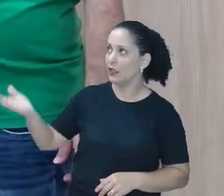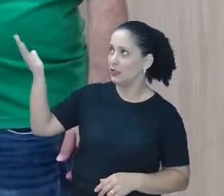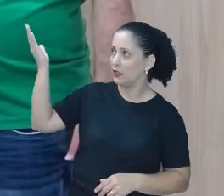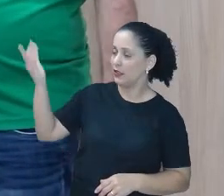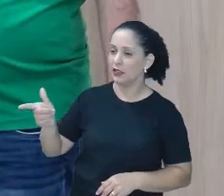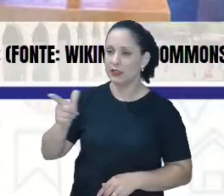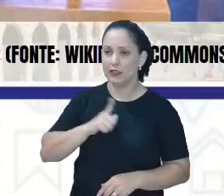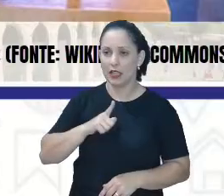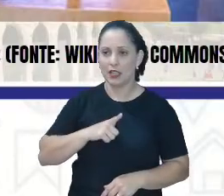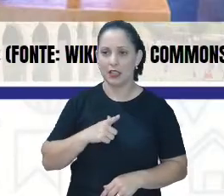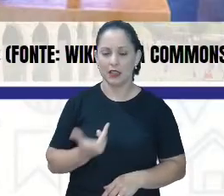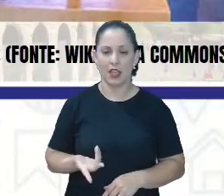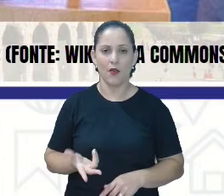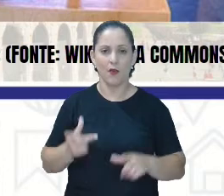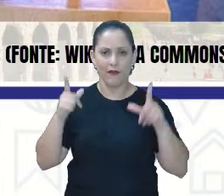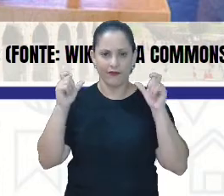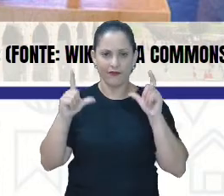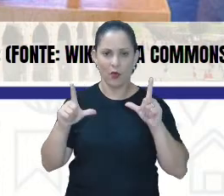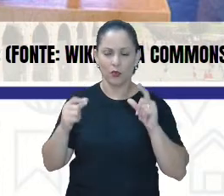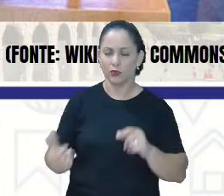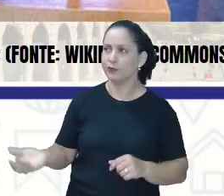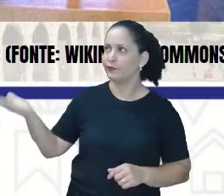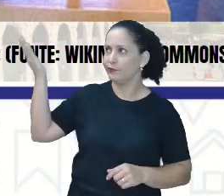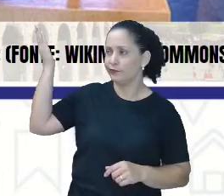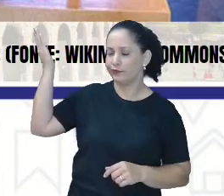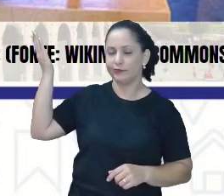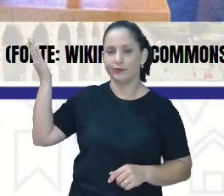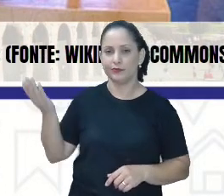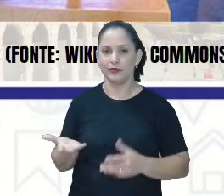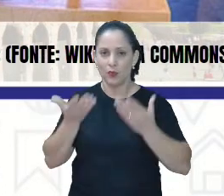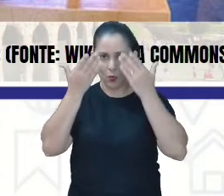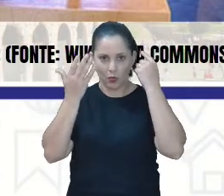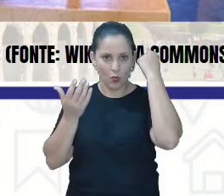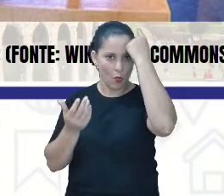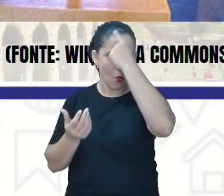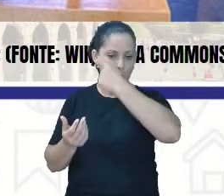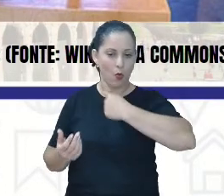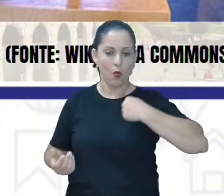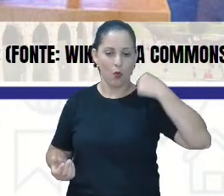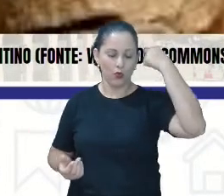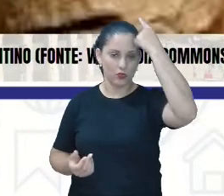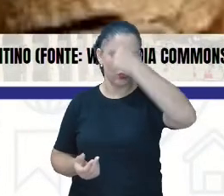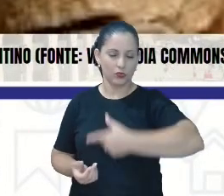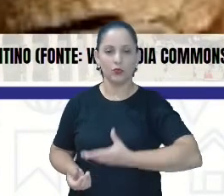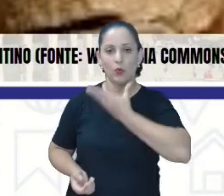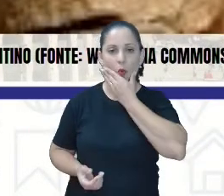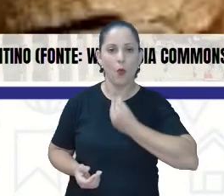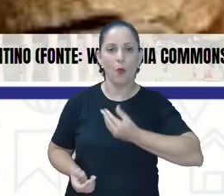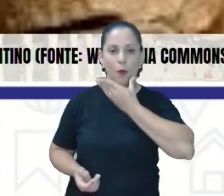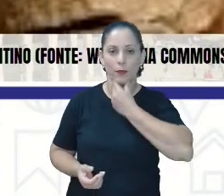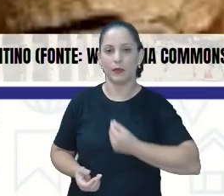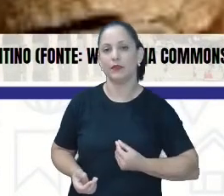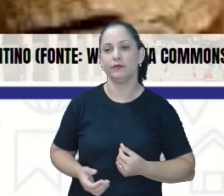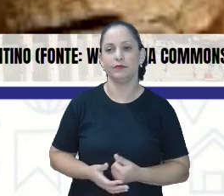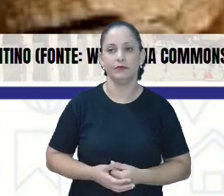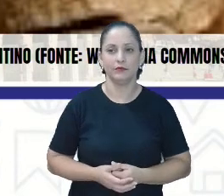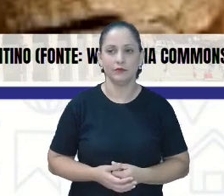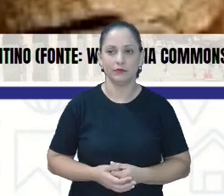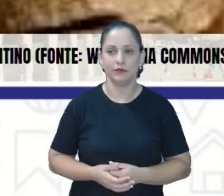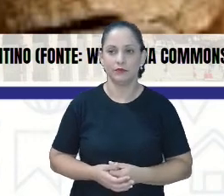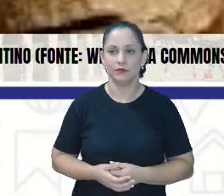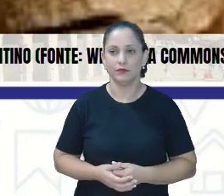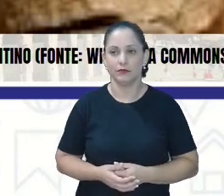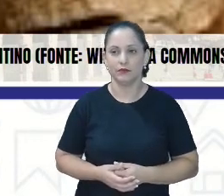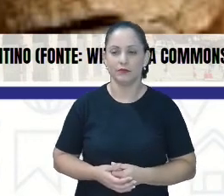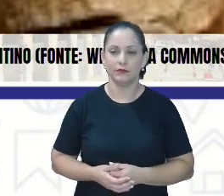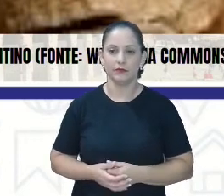né, de um busto, aqui, né, esculpido aqui do imperador Diocleciano. Esse